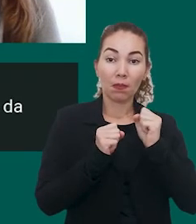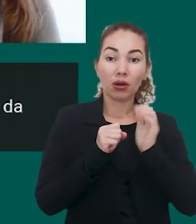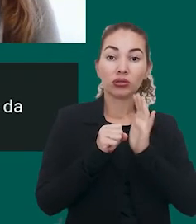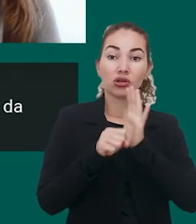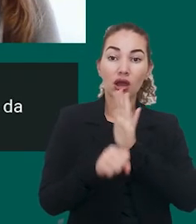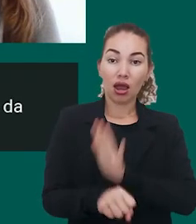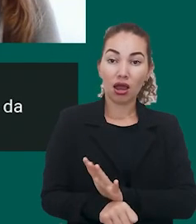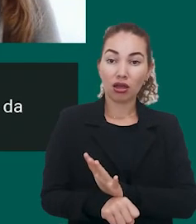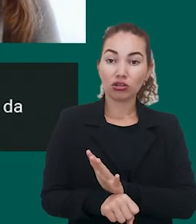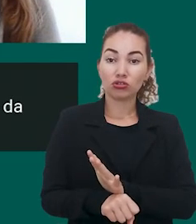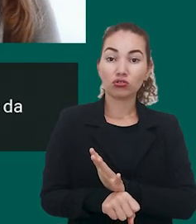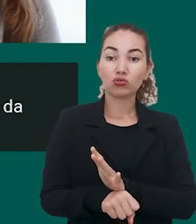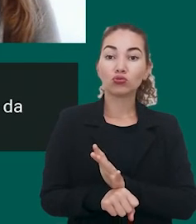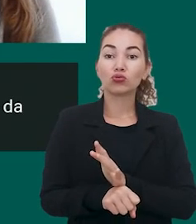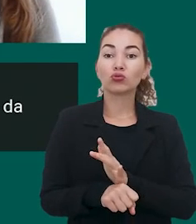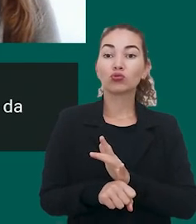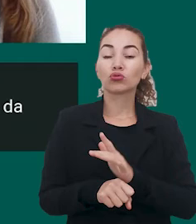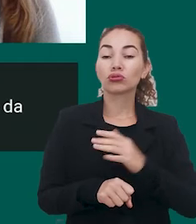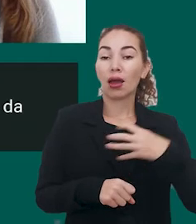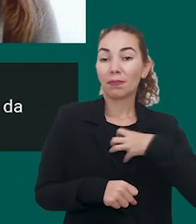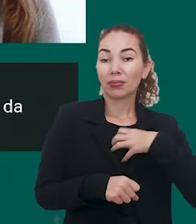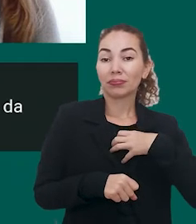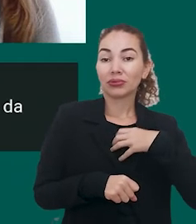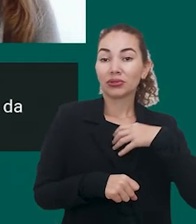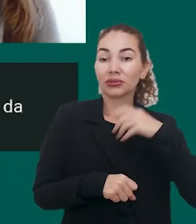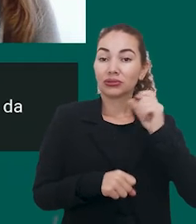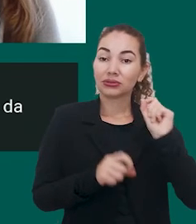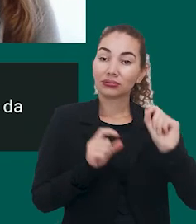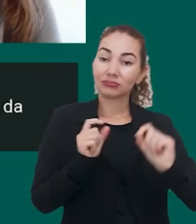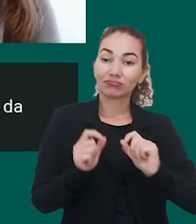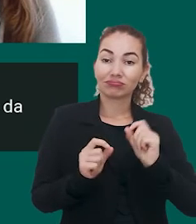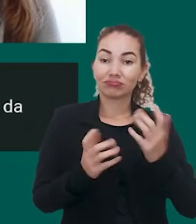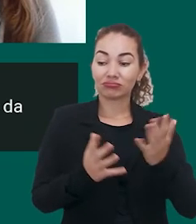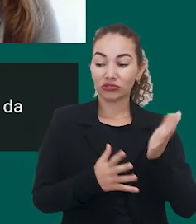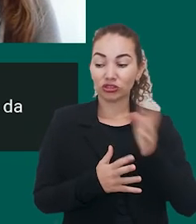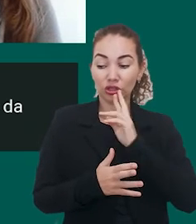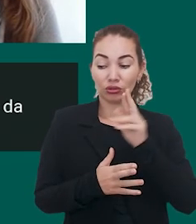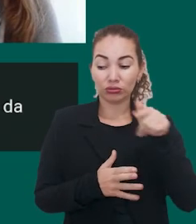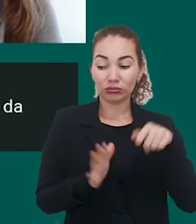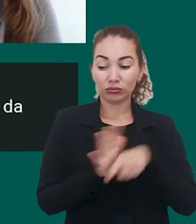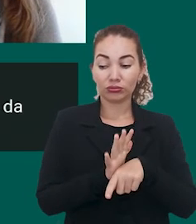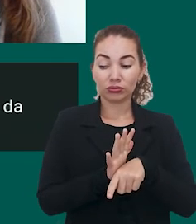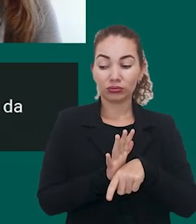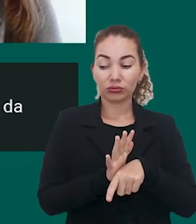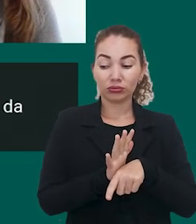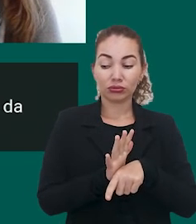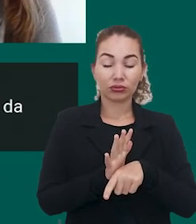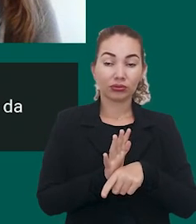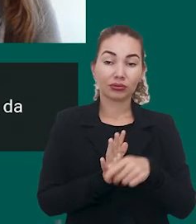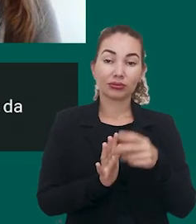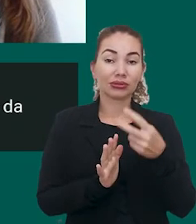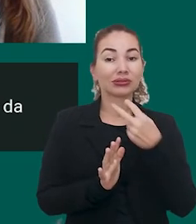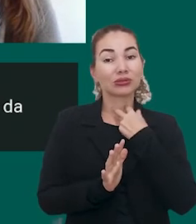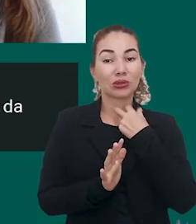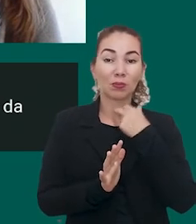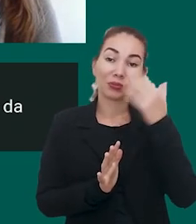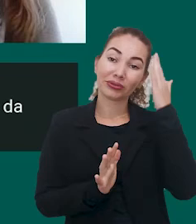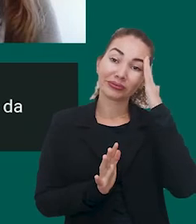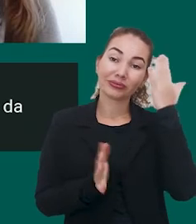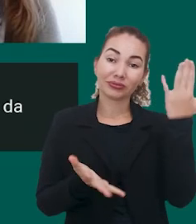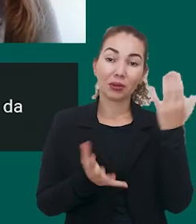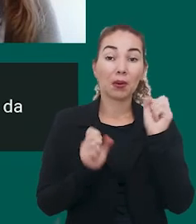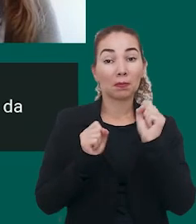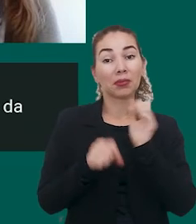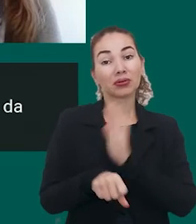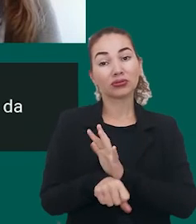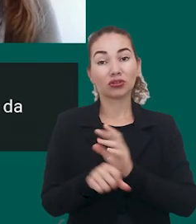ajudar para o não agravamento dos sintomas da Covid? Pois é, Yara, a gente até já respondeu essa pergunta, não dá para afirmar que pode ajudar.